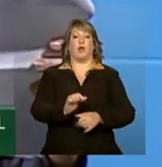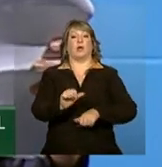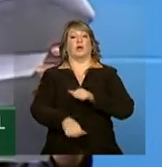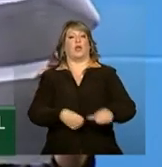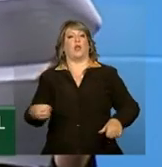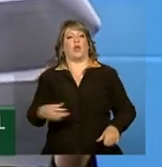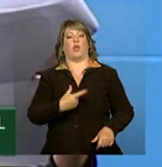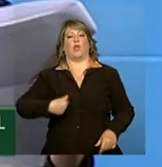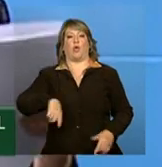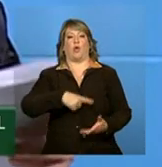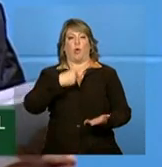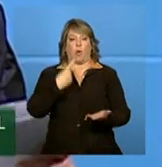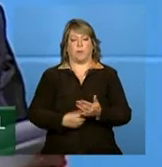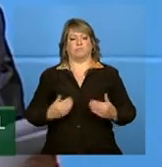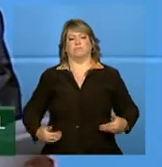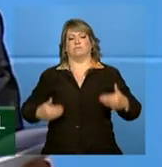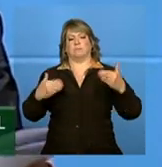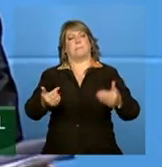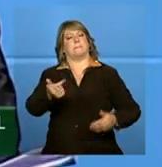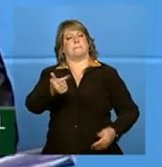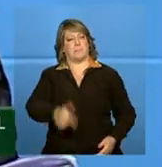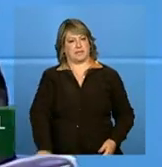nossos compromissos para avançar ainda mais.